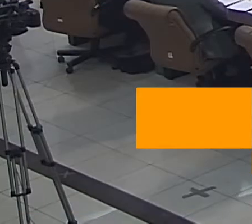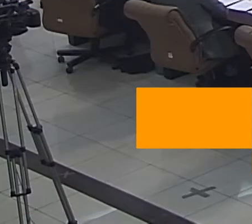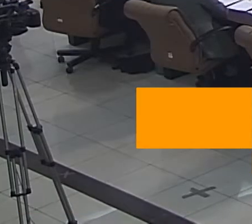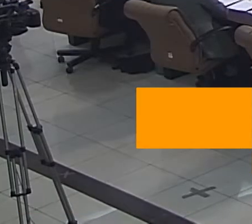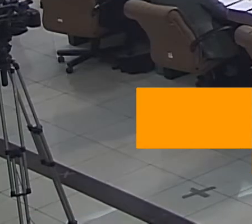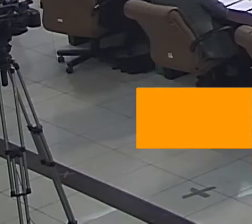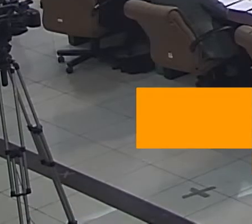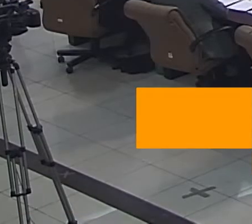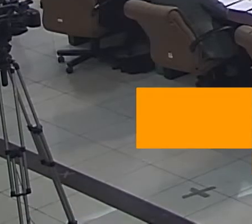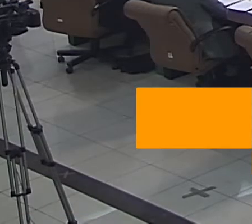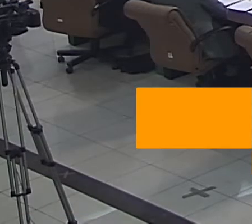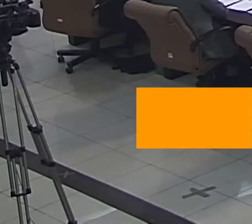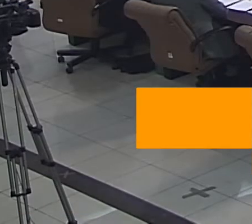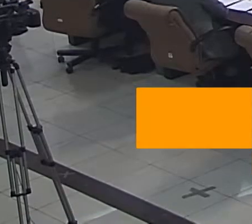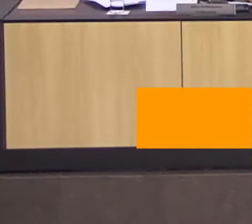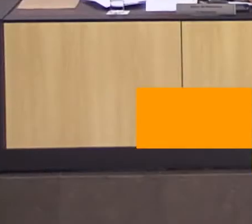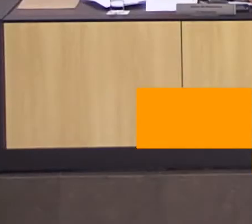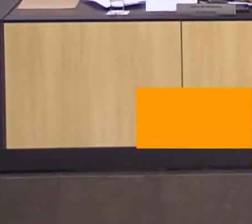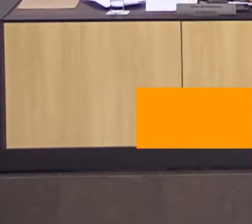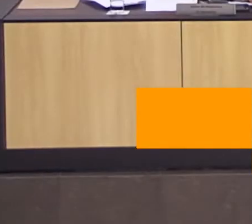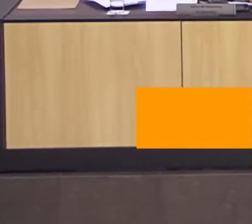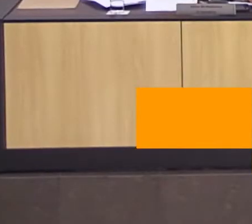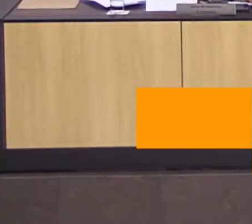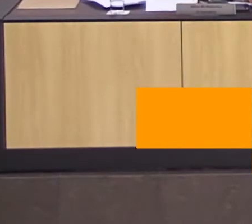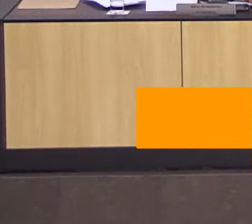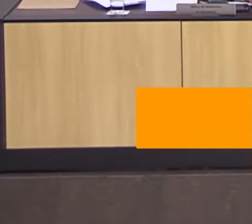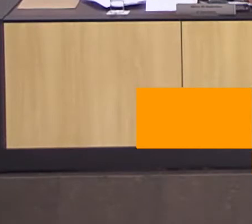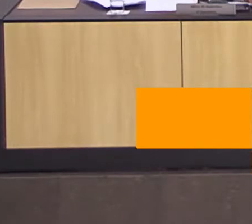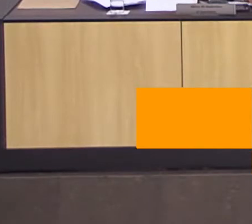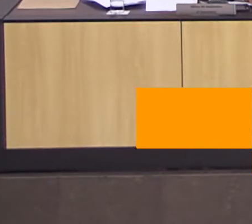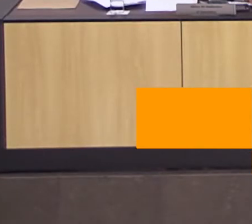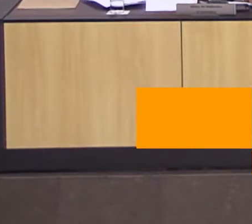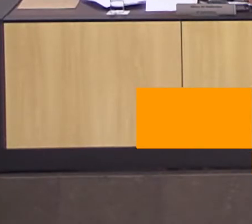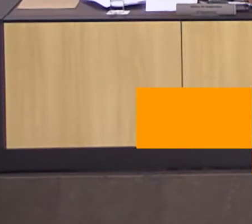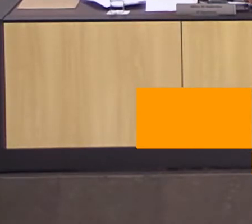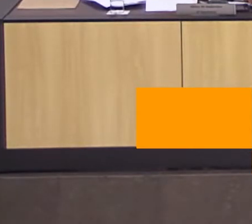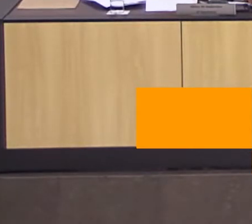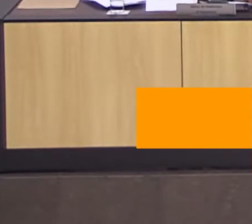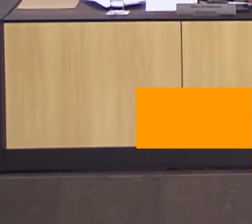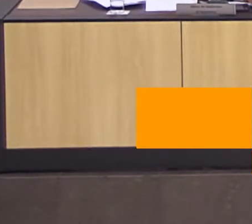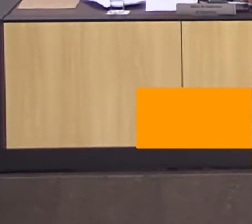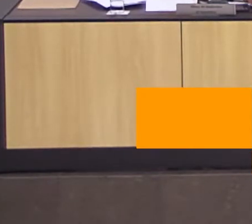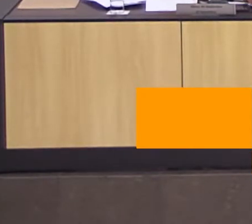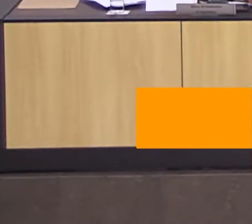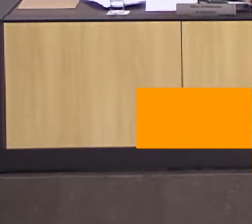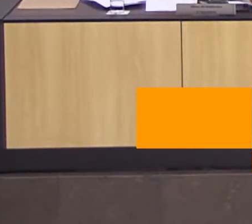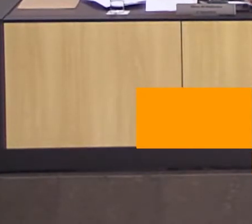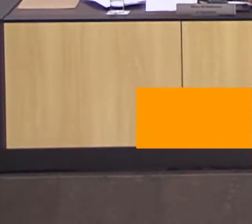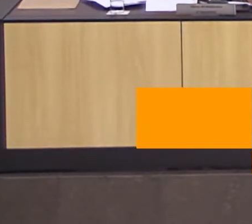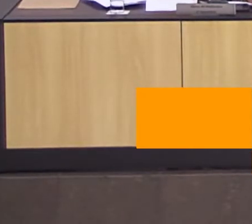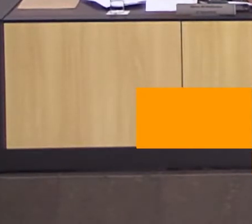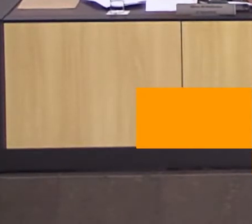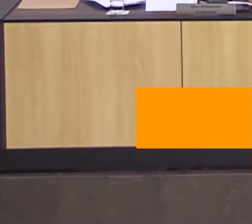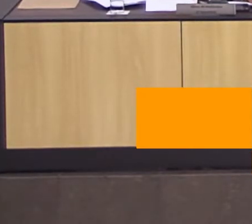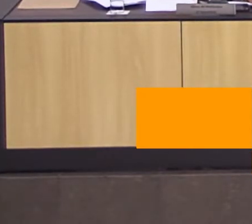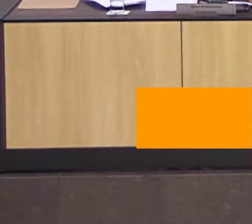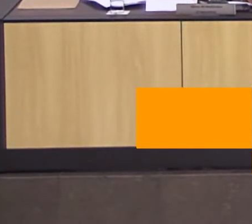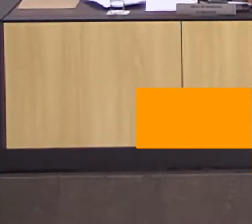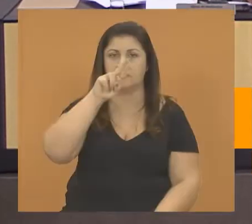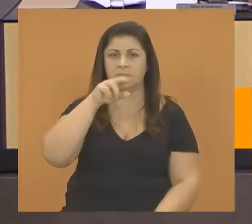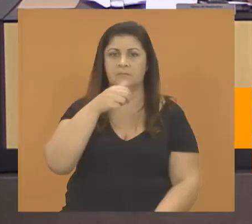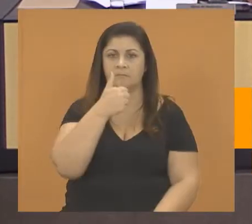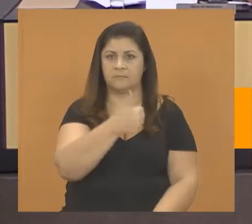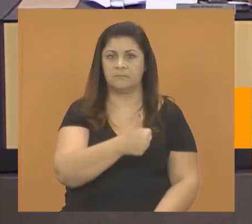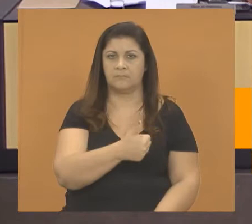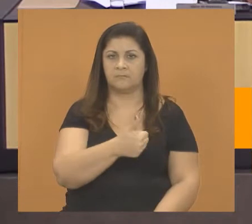então vamos então agora a votação do projeto na forma nominal como vota o vereador abílio de madureira favorável como